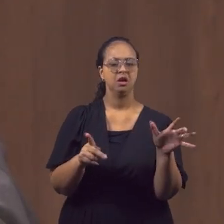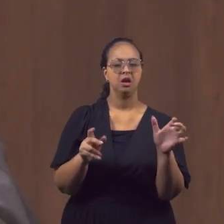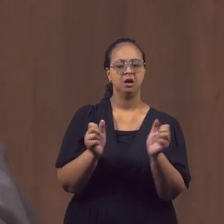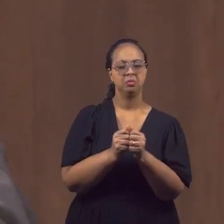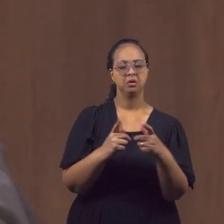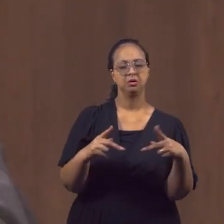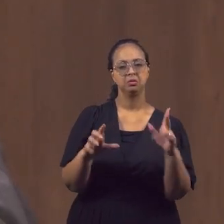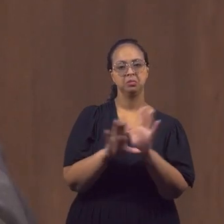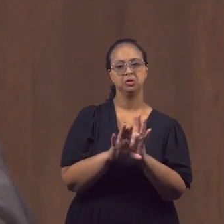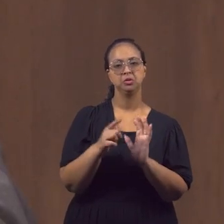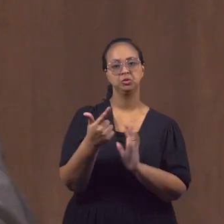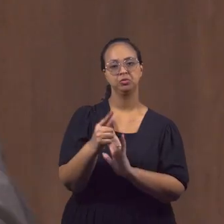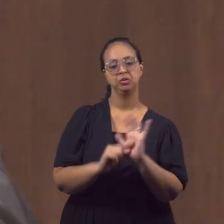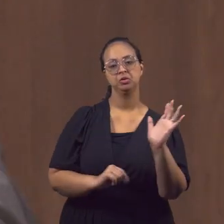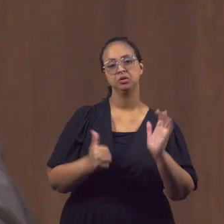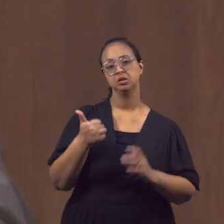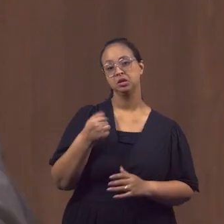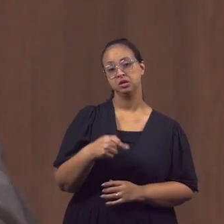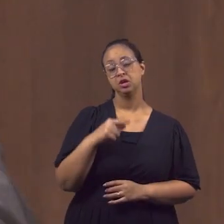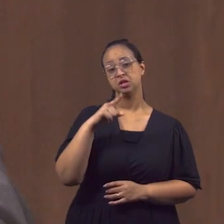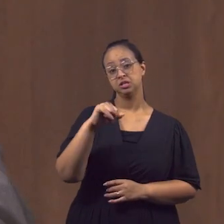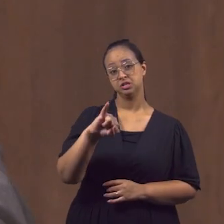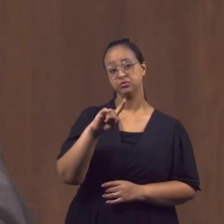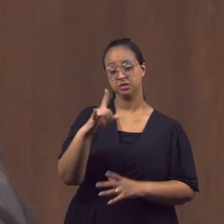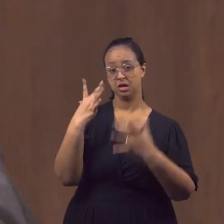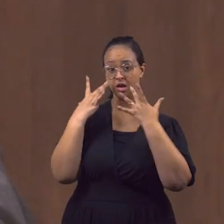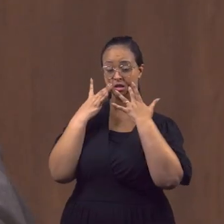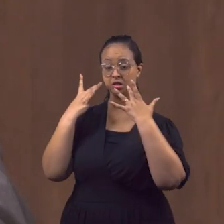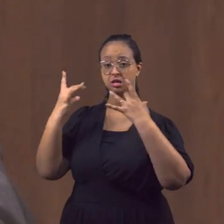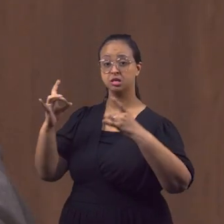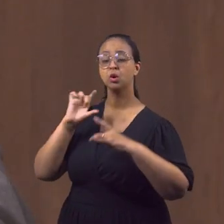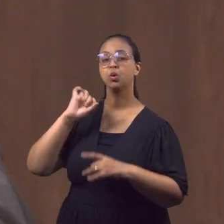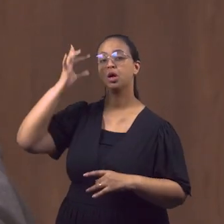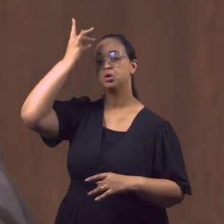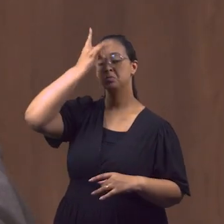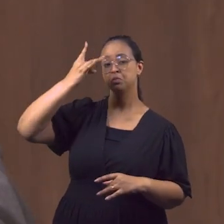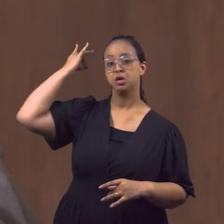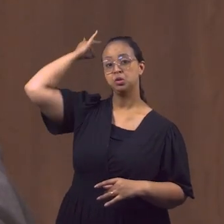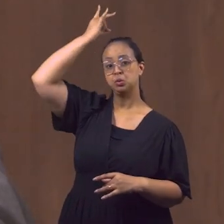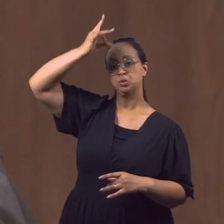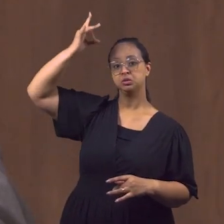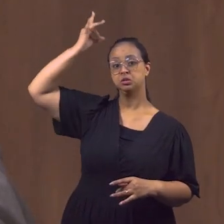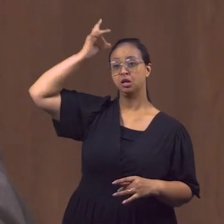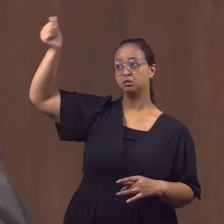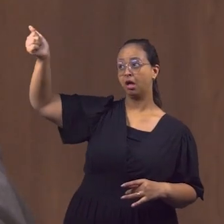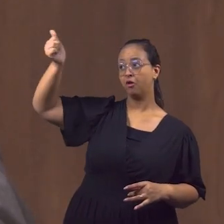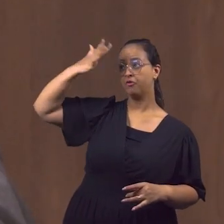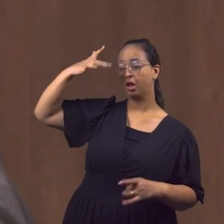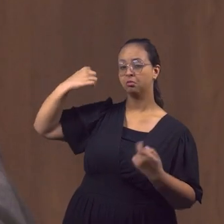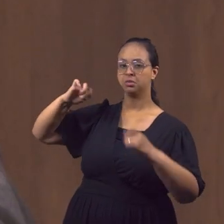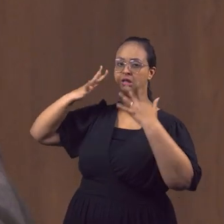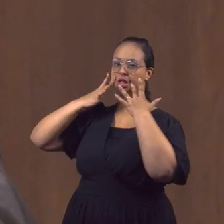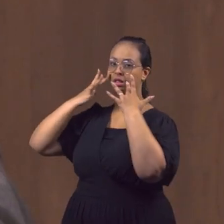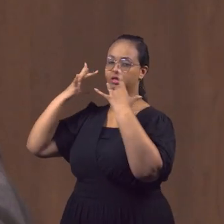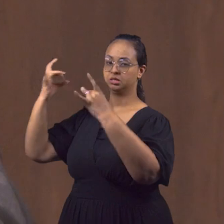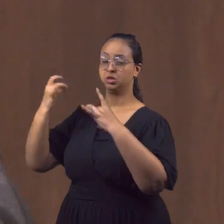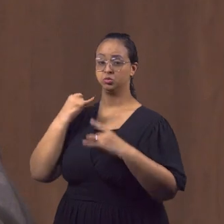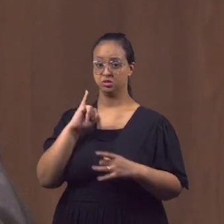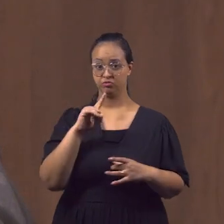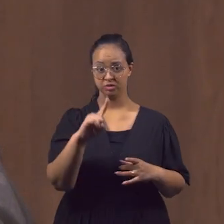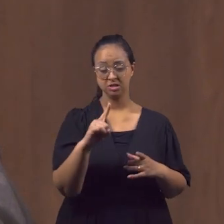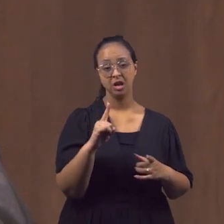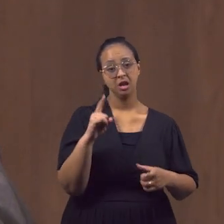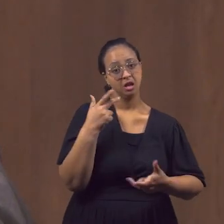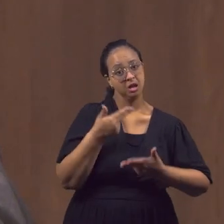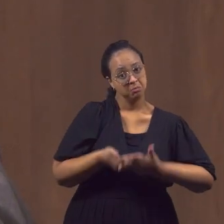Apocalipse capítulo 2, verso 17 nos fala: quem tem ouvidos ouça o que o Espírito diz às igrejas. Ao